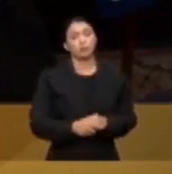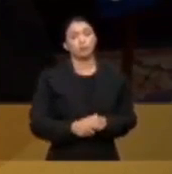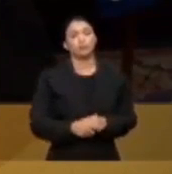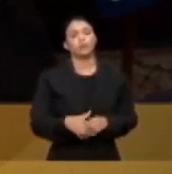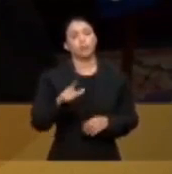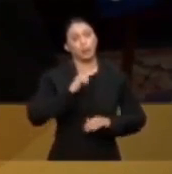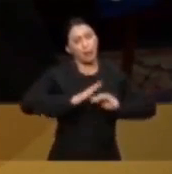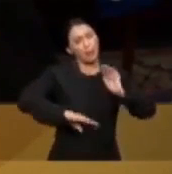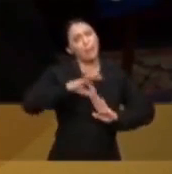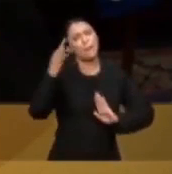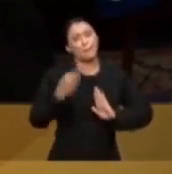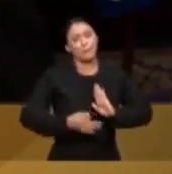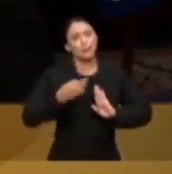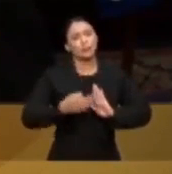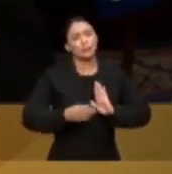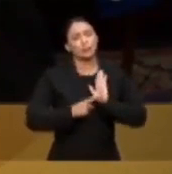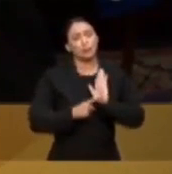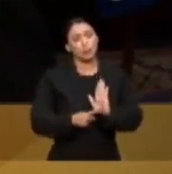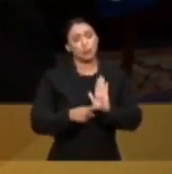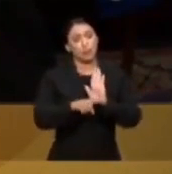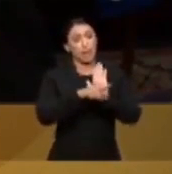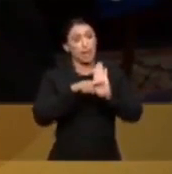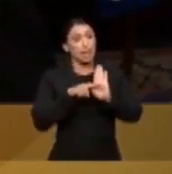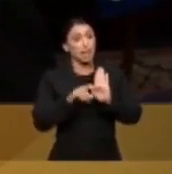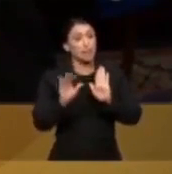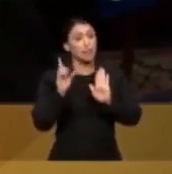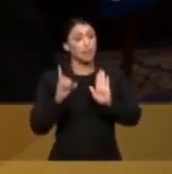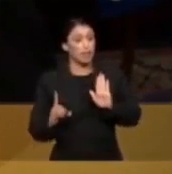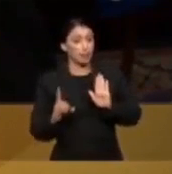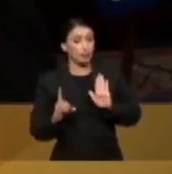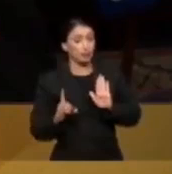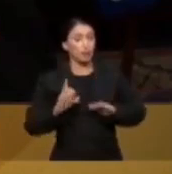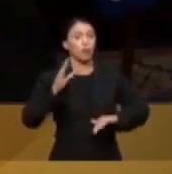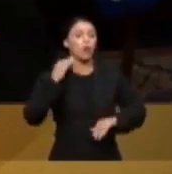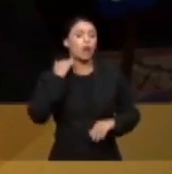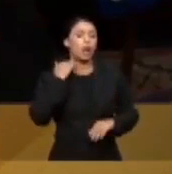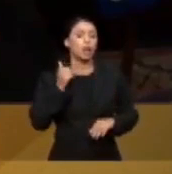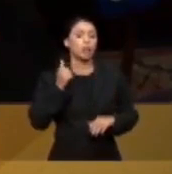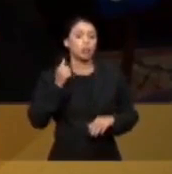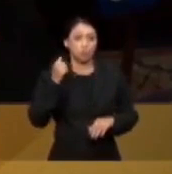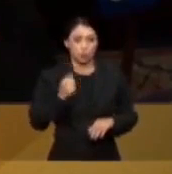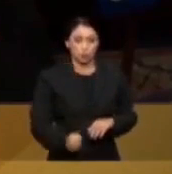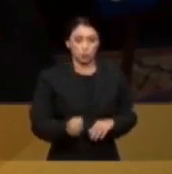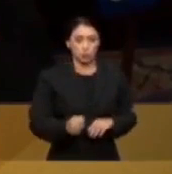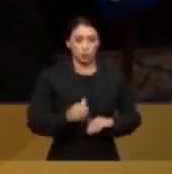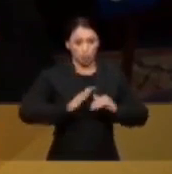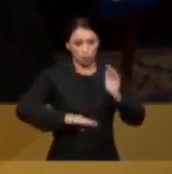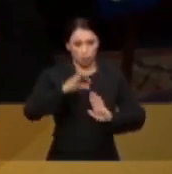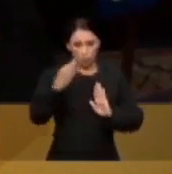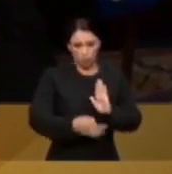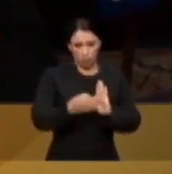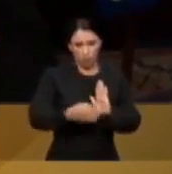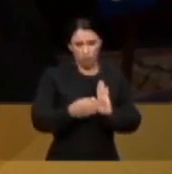esta competência já consta expressamente na linha D. Atribuir ao juízo de primeiro grau competência para julgar a causa na qual se